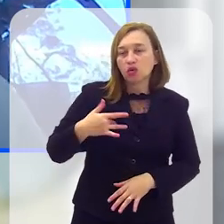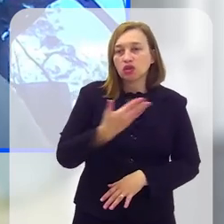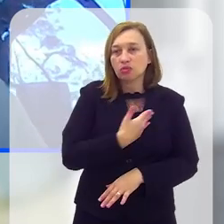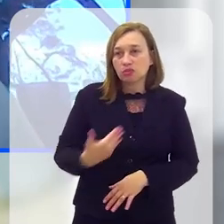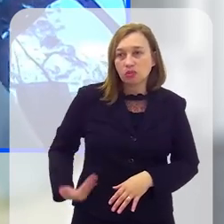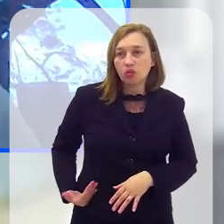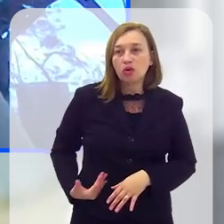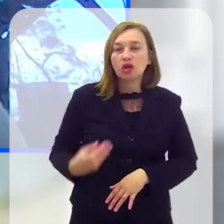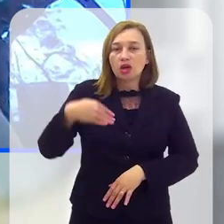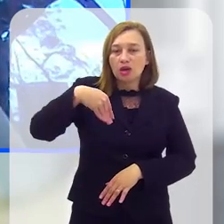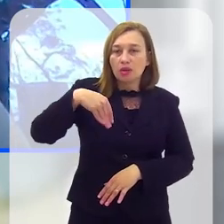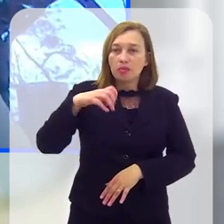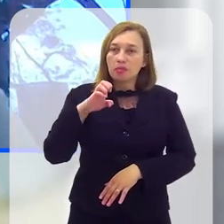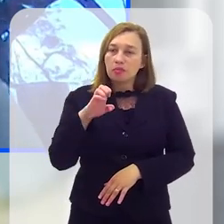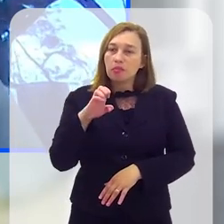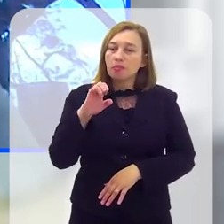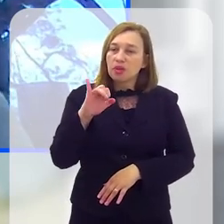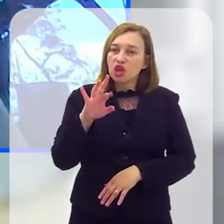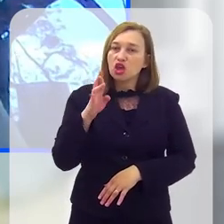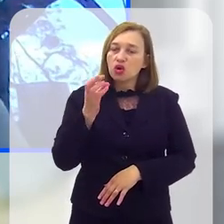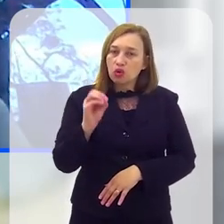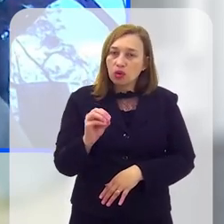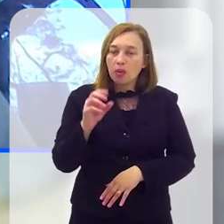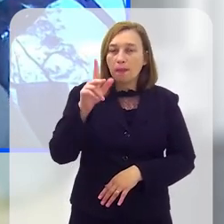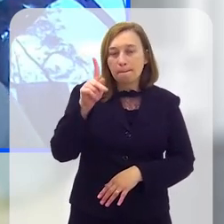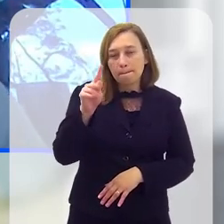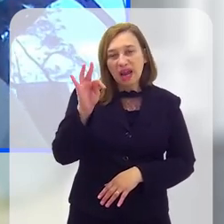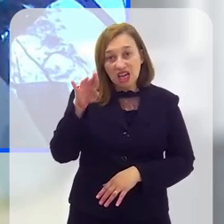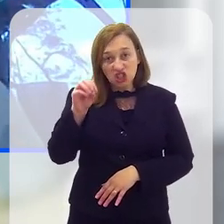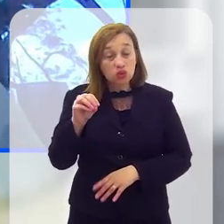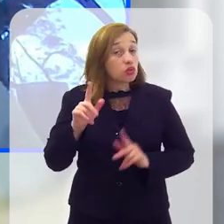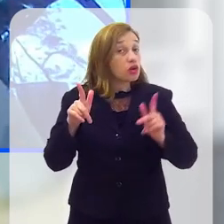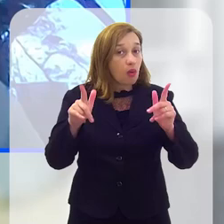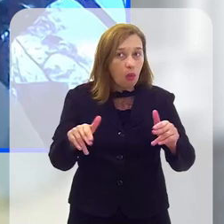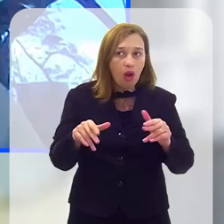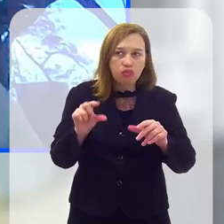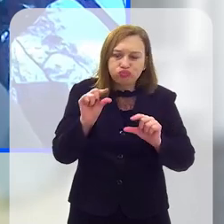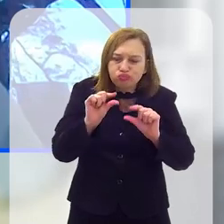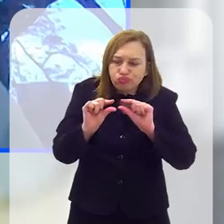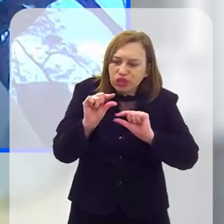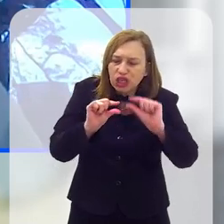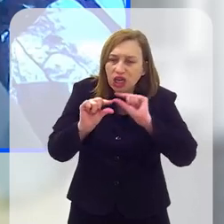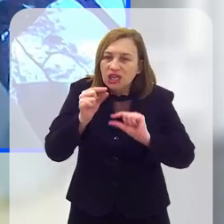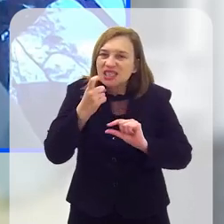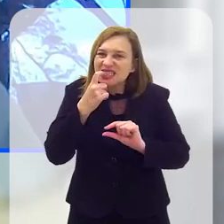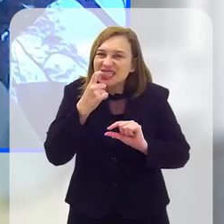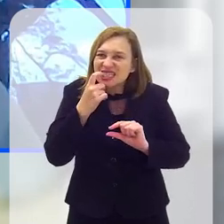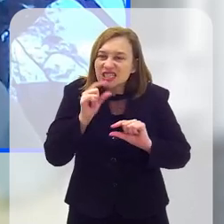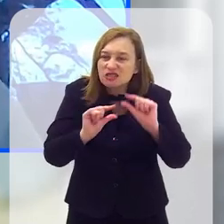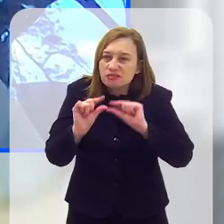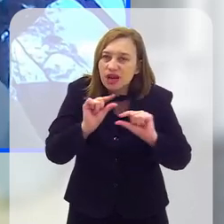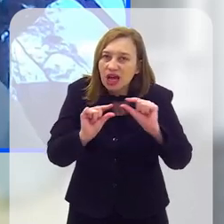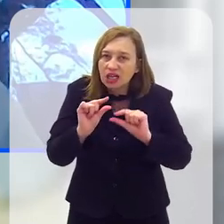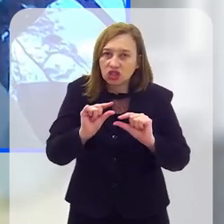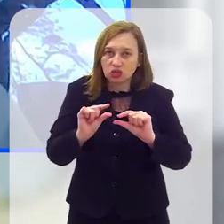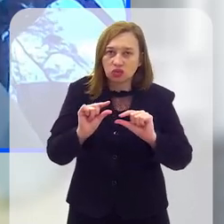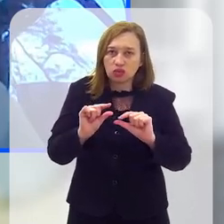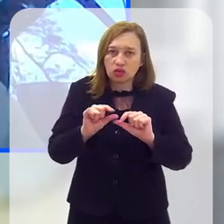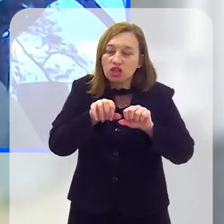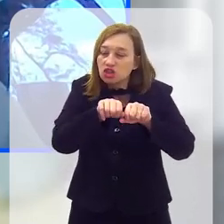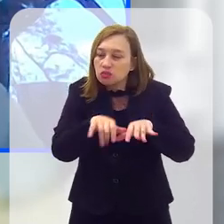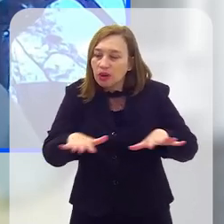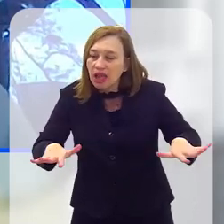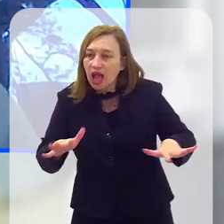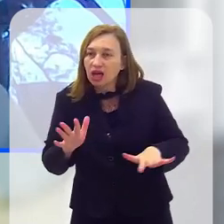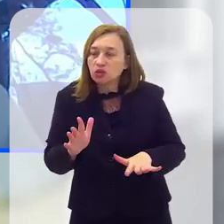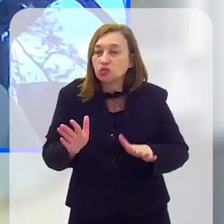e o microplástico, pelo jeito, vem caminhando também para ser representado dessa forma. Isso precisa ser aprofundado, é um tema que está